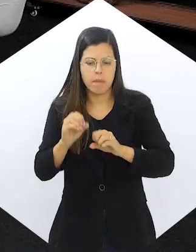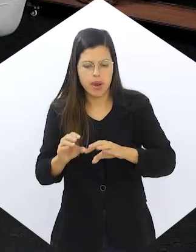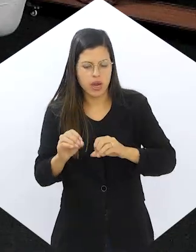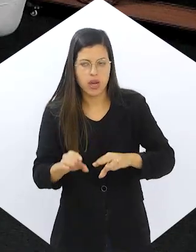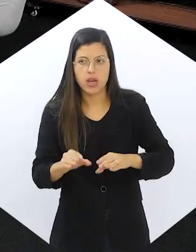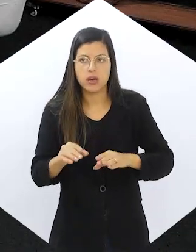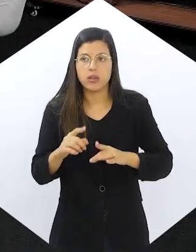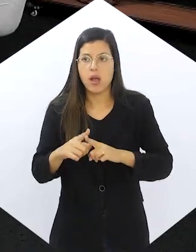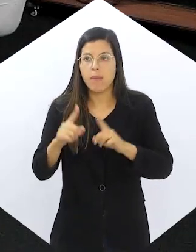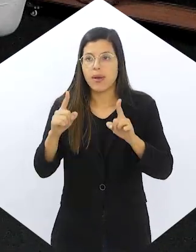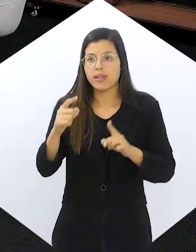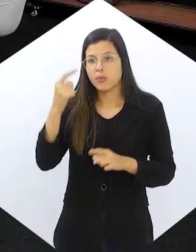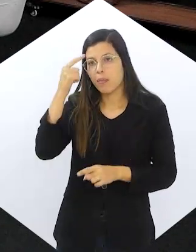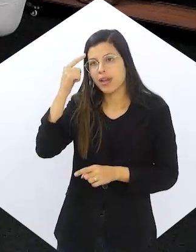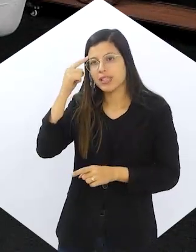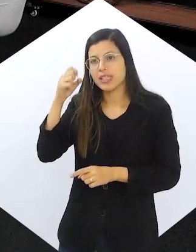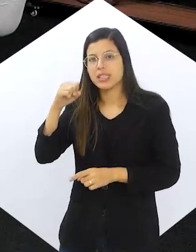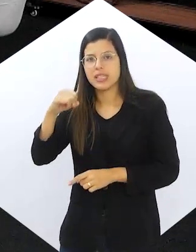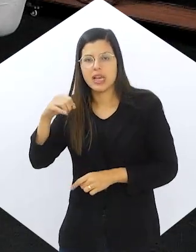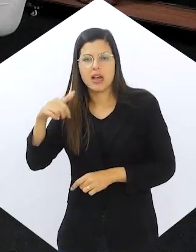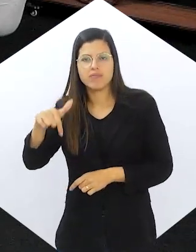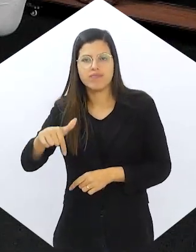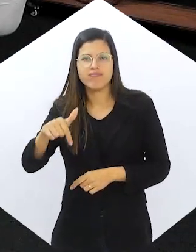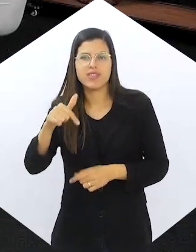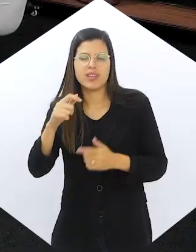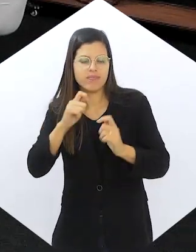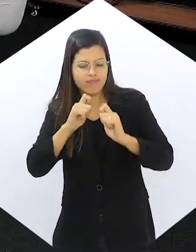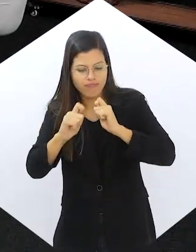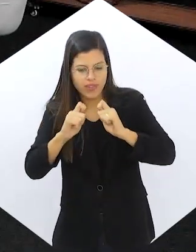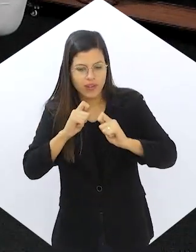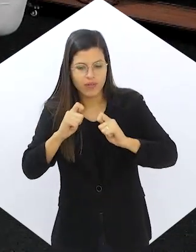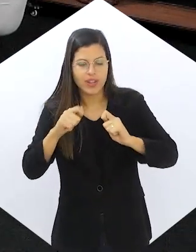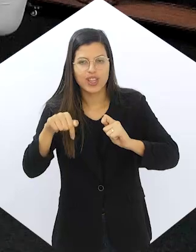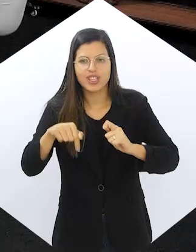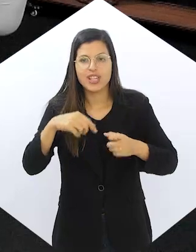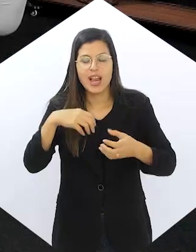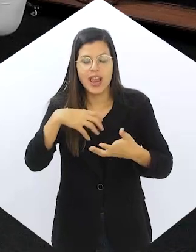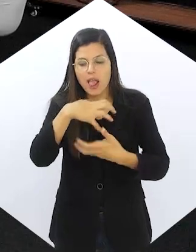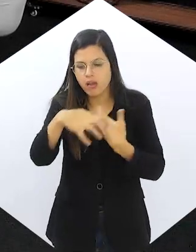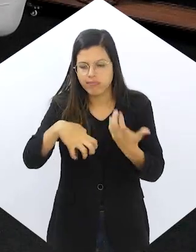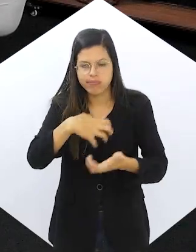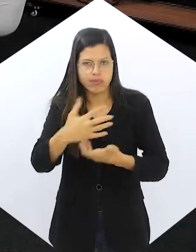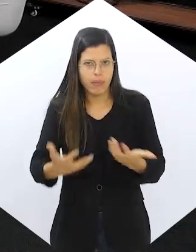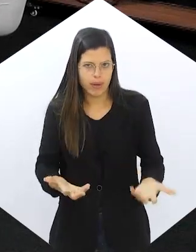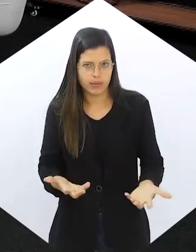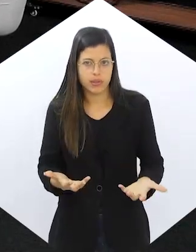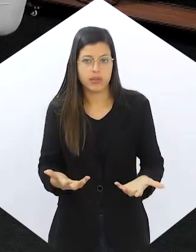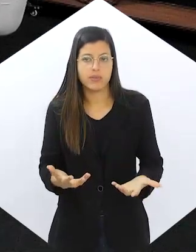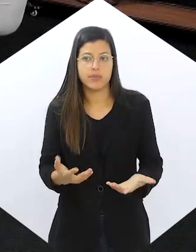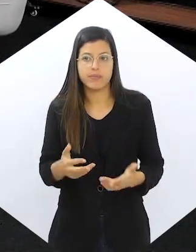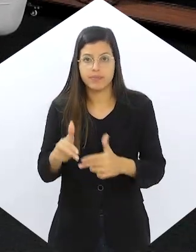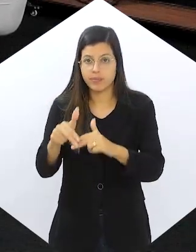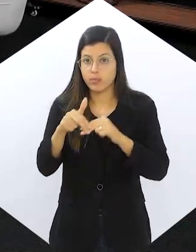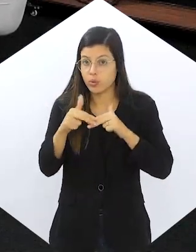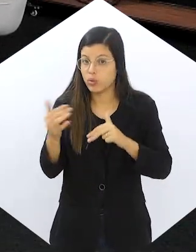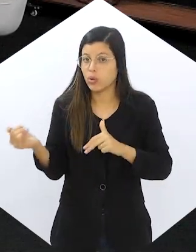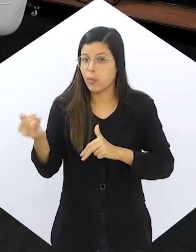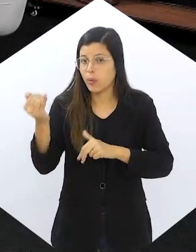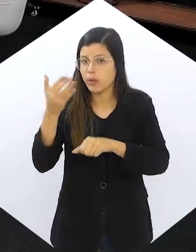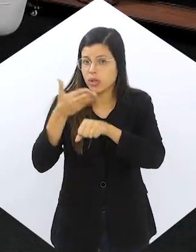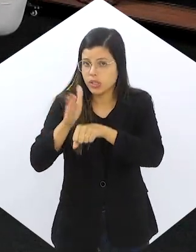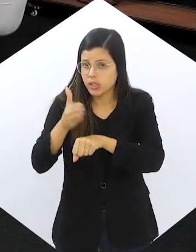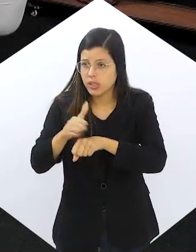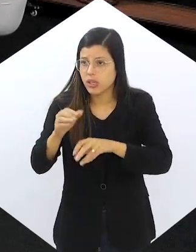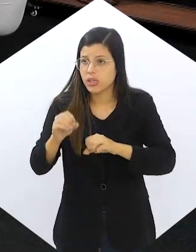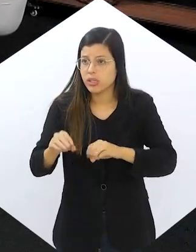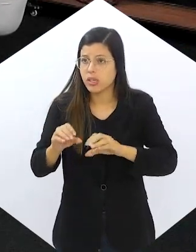estivesse aqui te cheirando, andando, não estivesse parado. Vai no restaurante, aí vai começa na a comida latir. de alguém. Por isso é tão importante ele ser adestrado e as pessoas levarem a